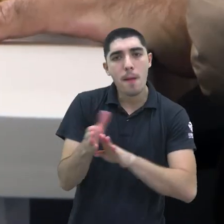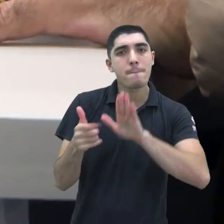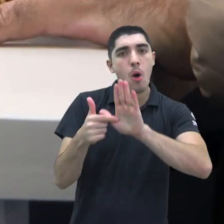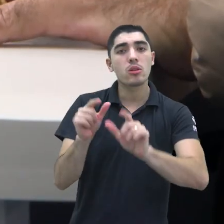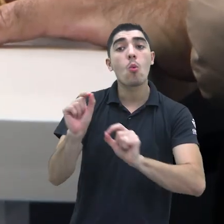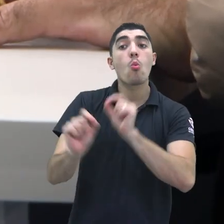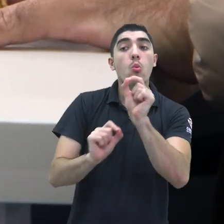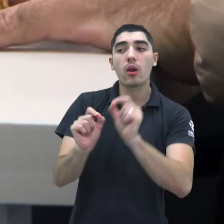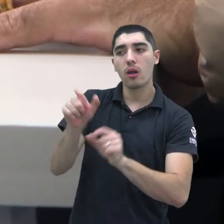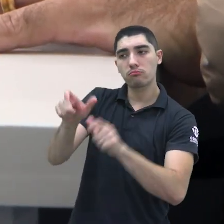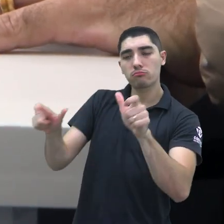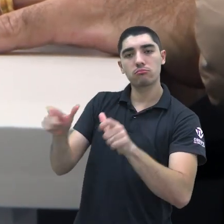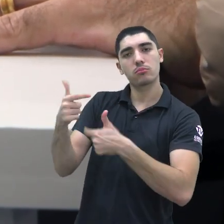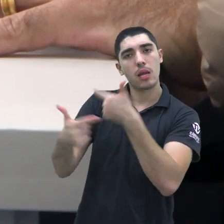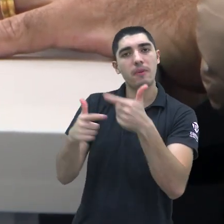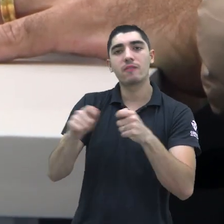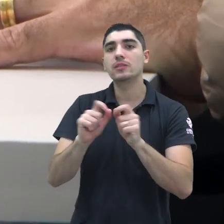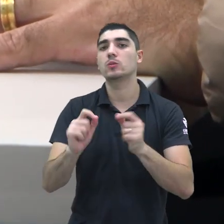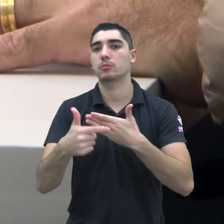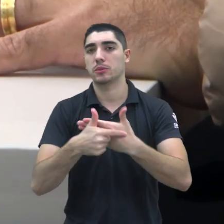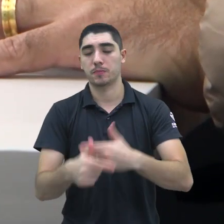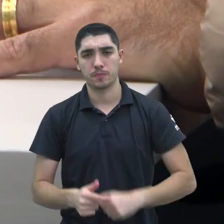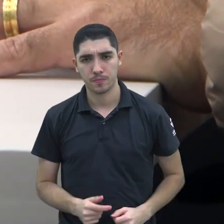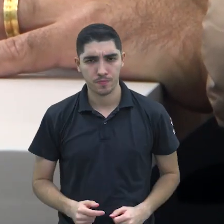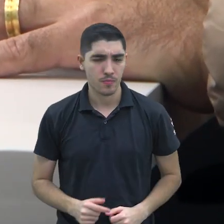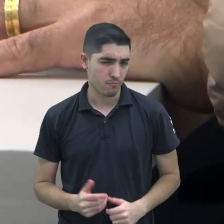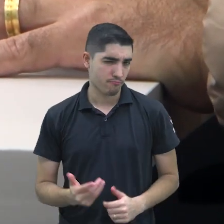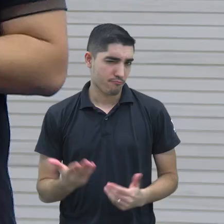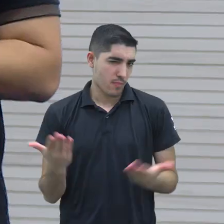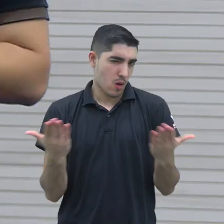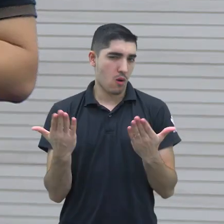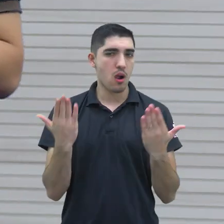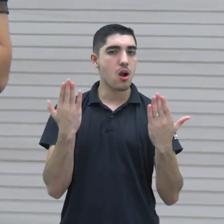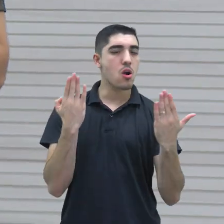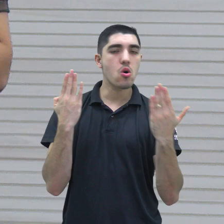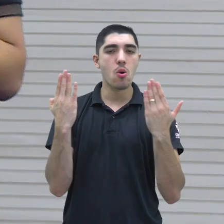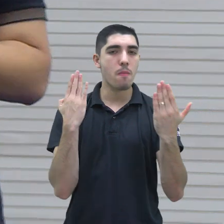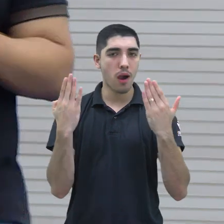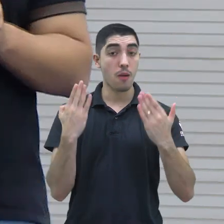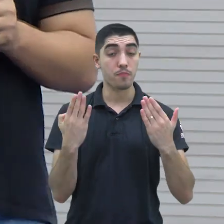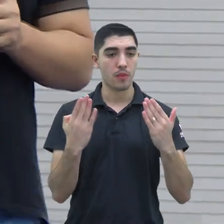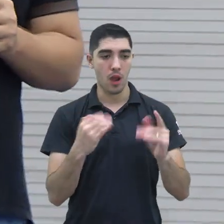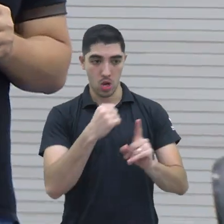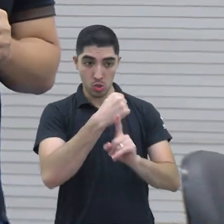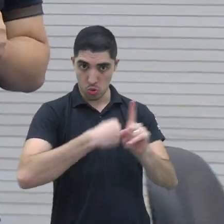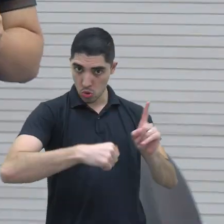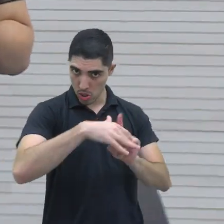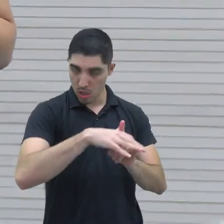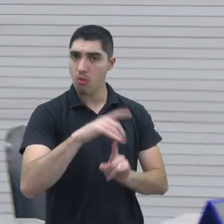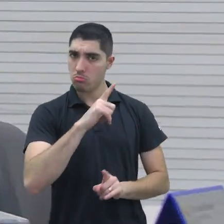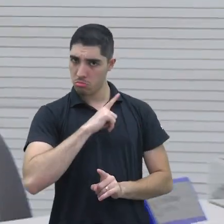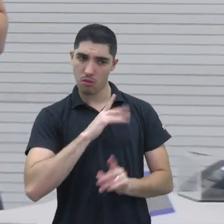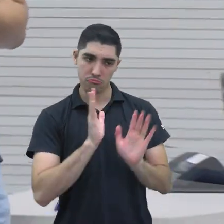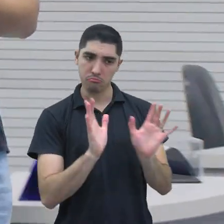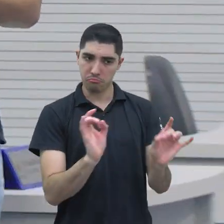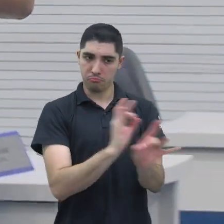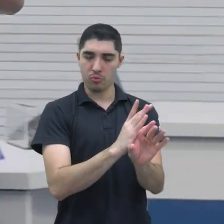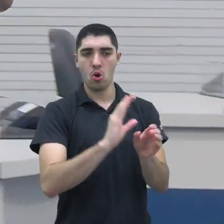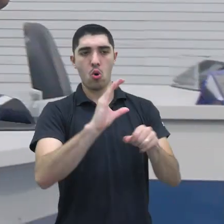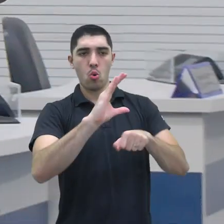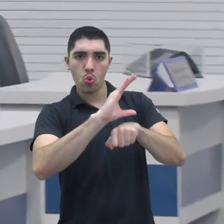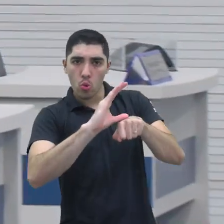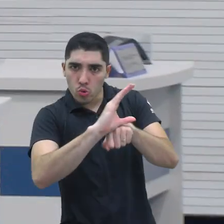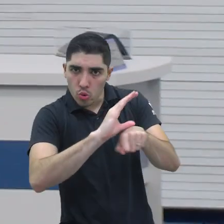orientar o trabalho de cada parlamentar ao longo do mandato. Se a gente fizesse uma comparação, a sociedade